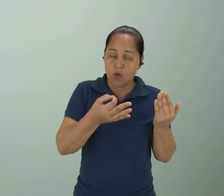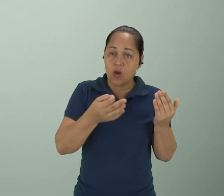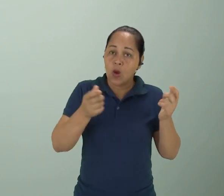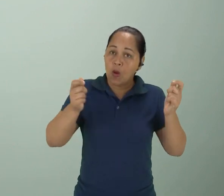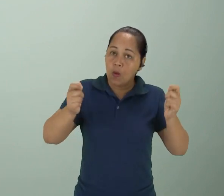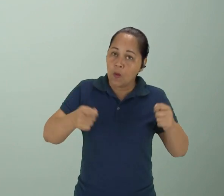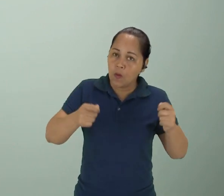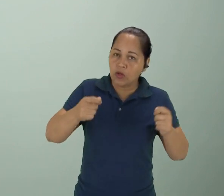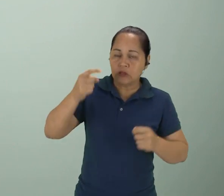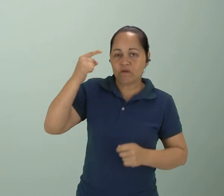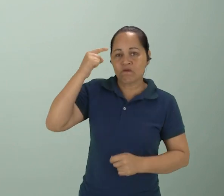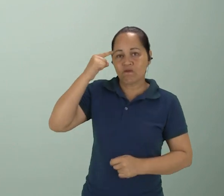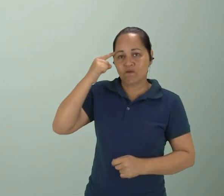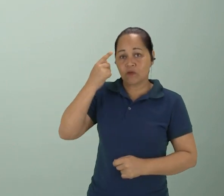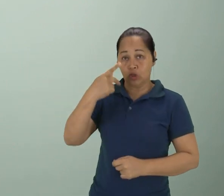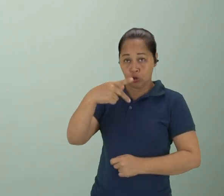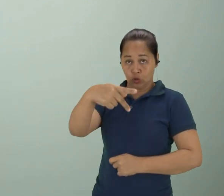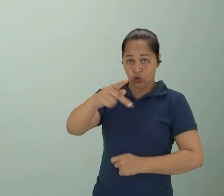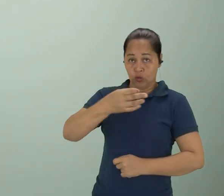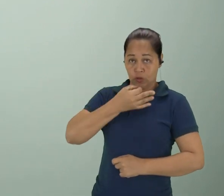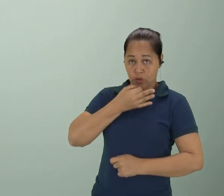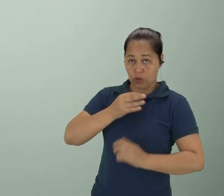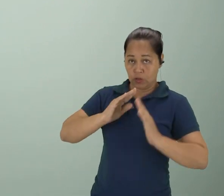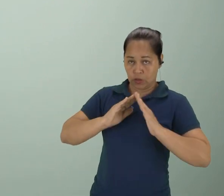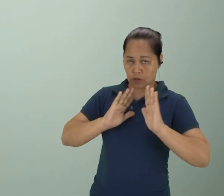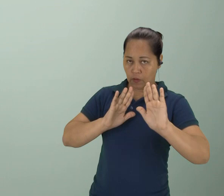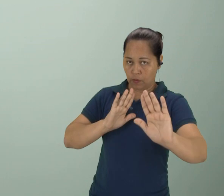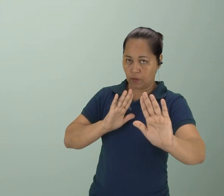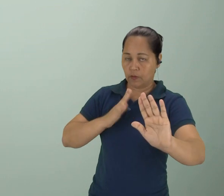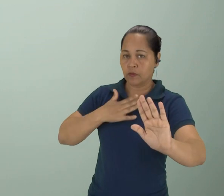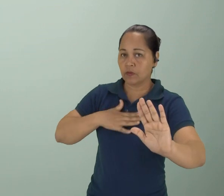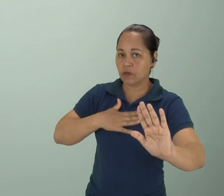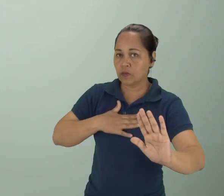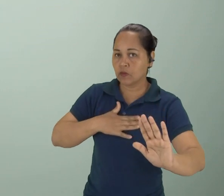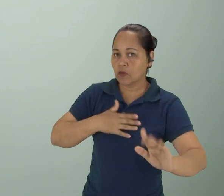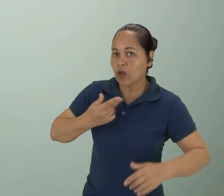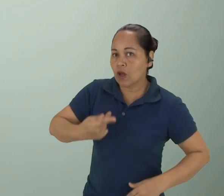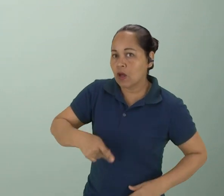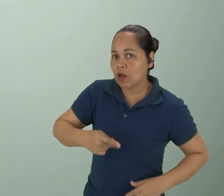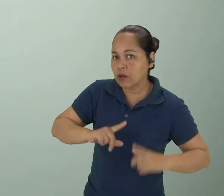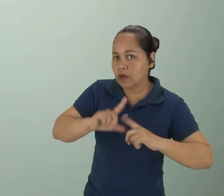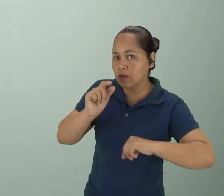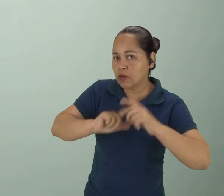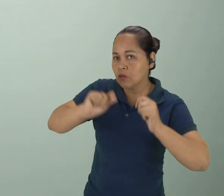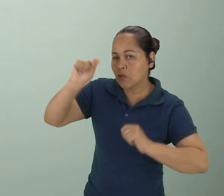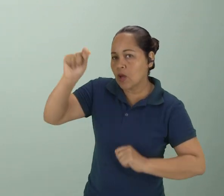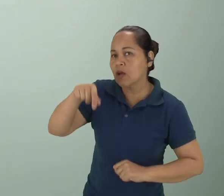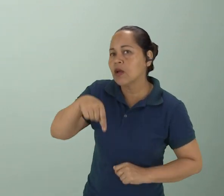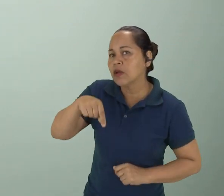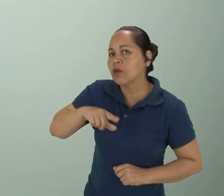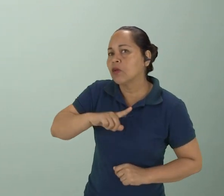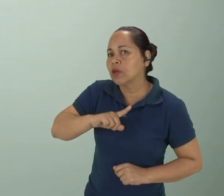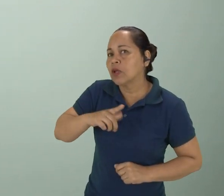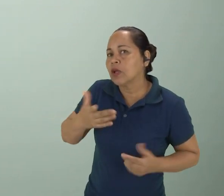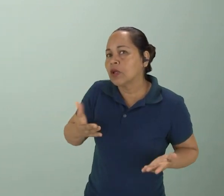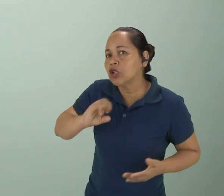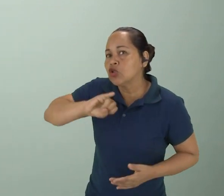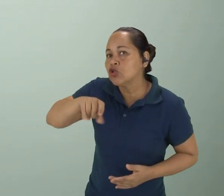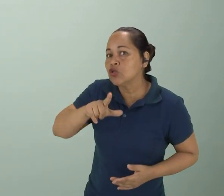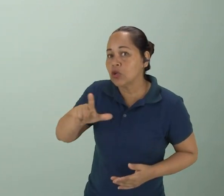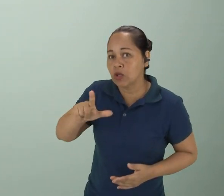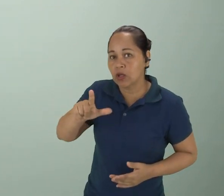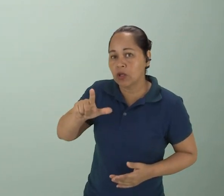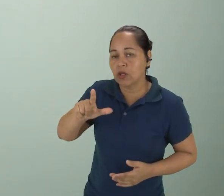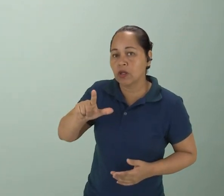construir a sua própria visão de mundo o nosso estado do acre é um dos maiores eventos culturais na cidade é a